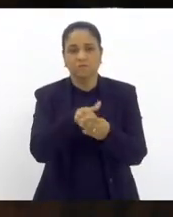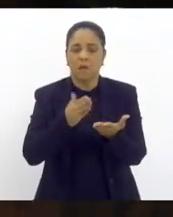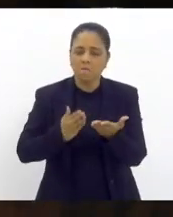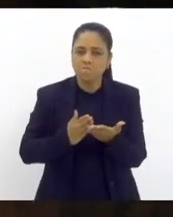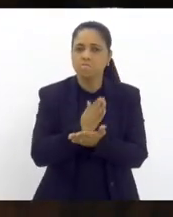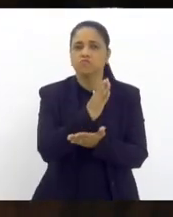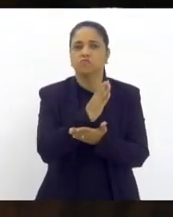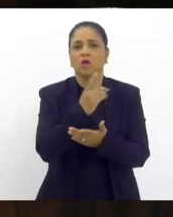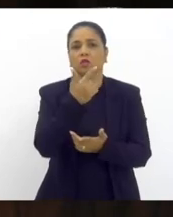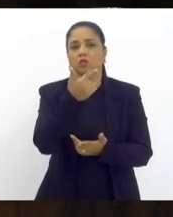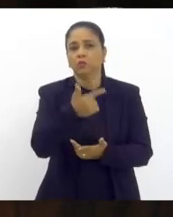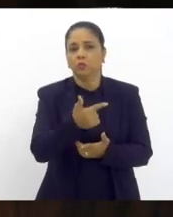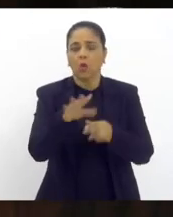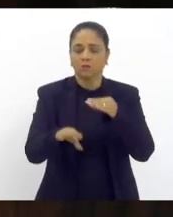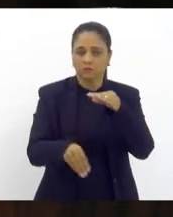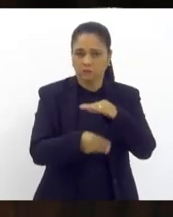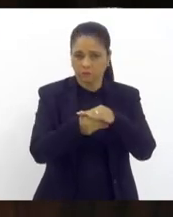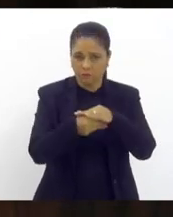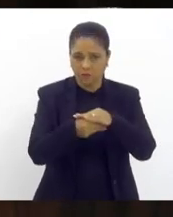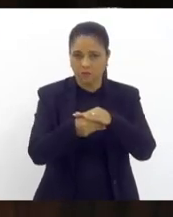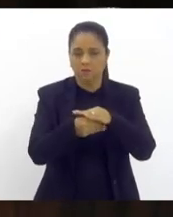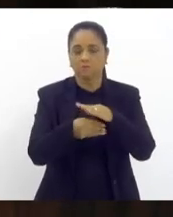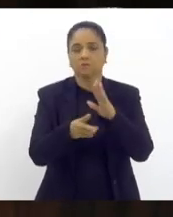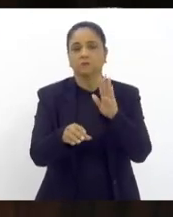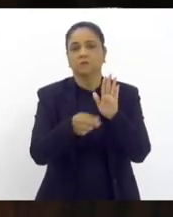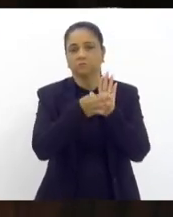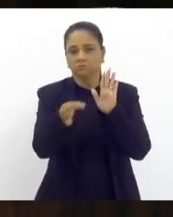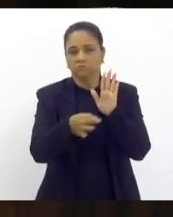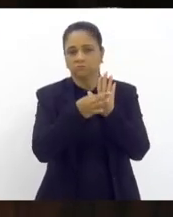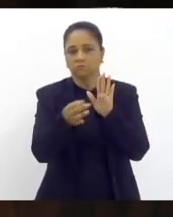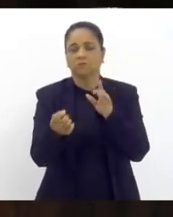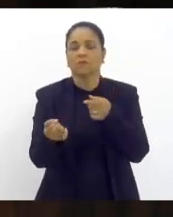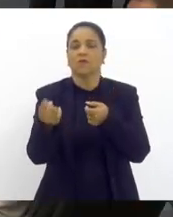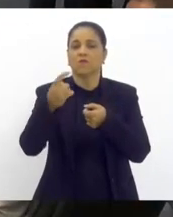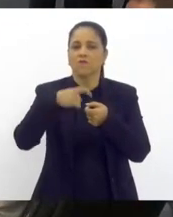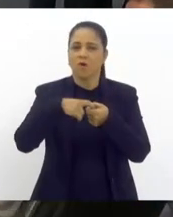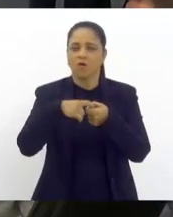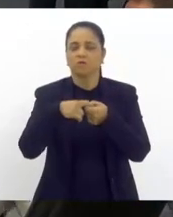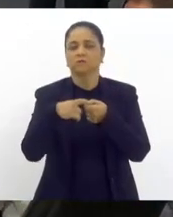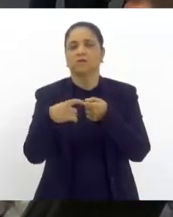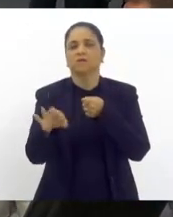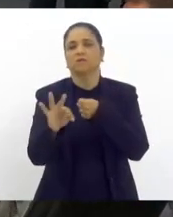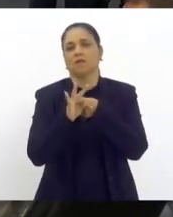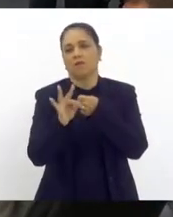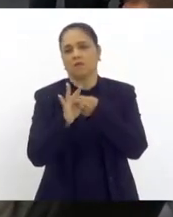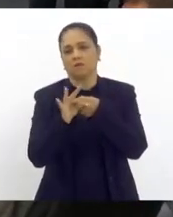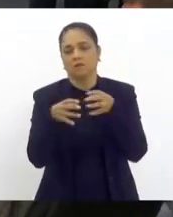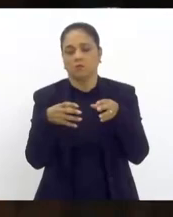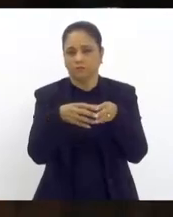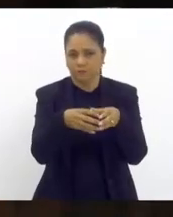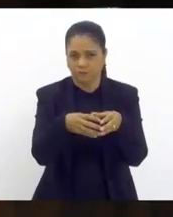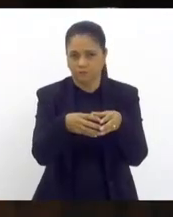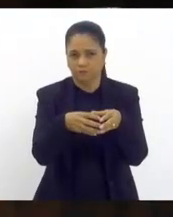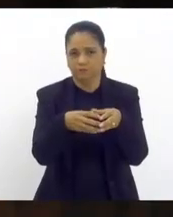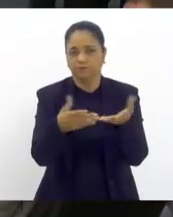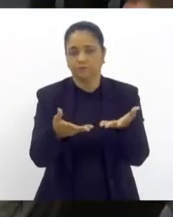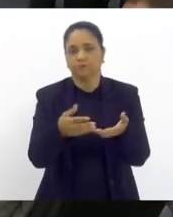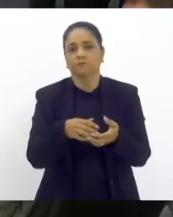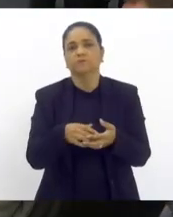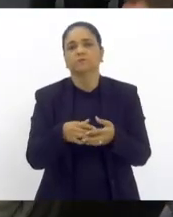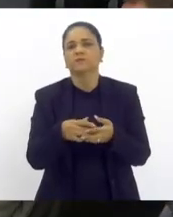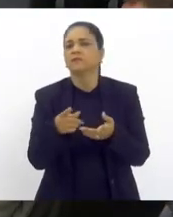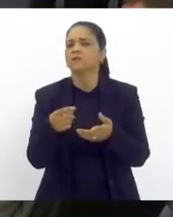proposta recebeu duas emendas e retorna às comissões técnicas. Questão de ordem, presidente. Concedida.